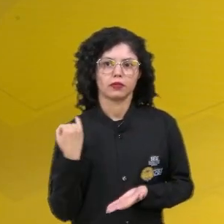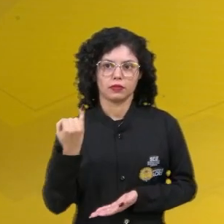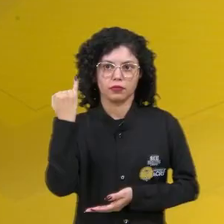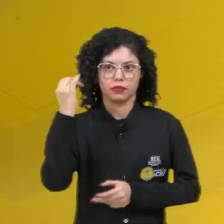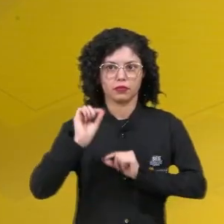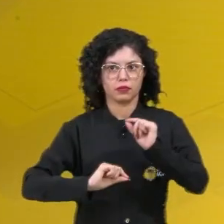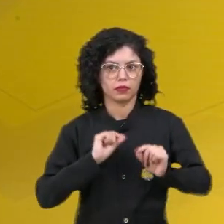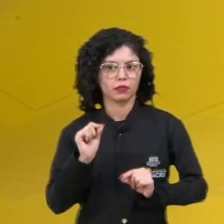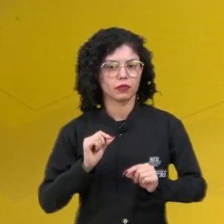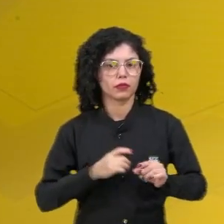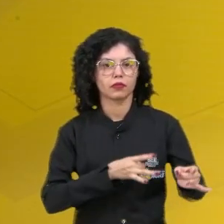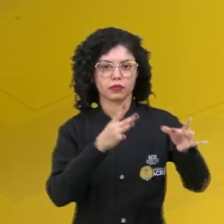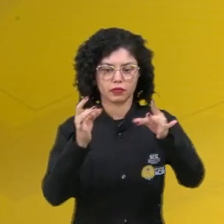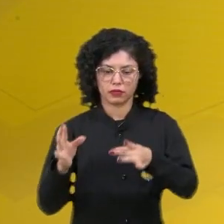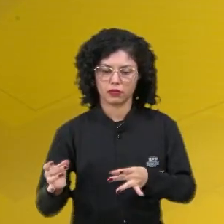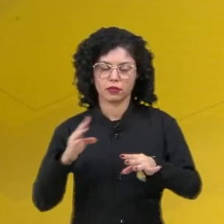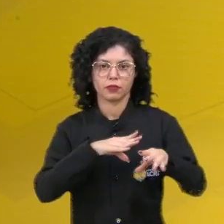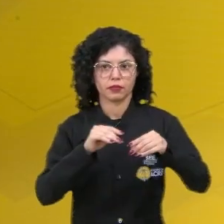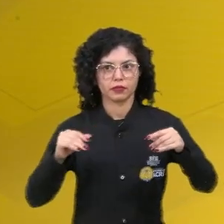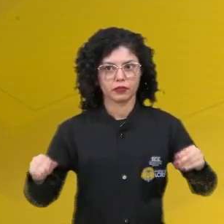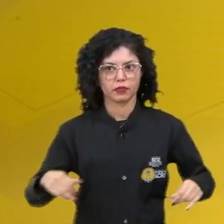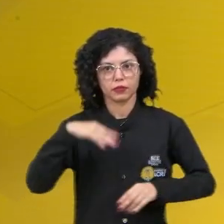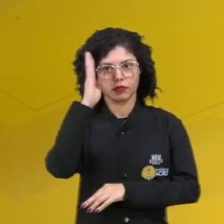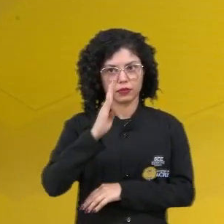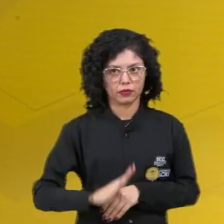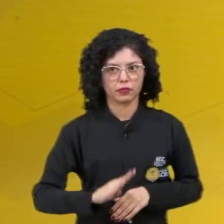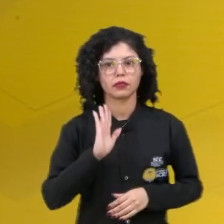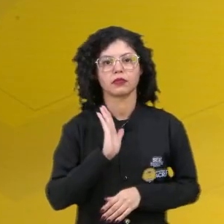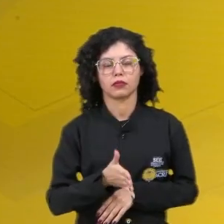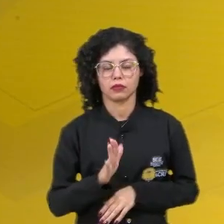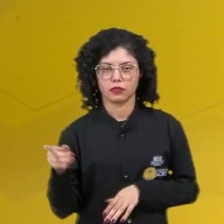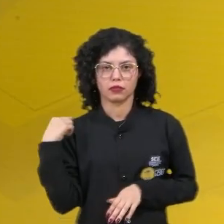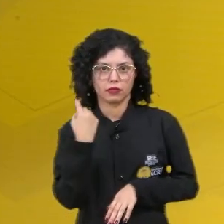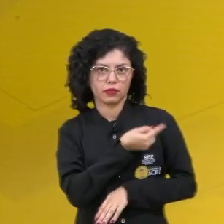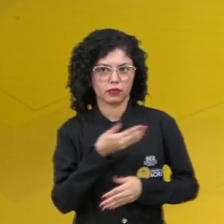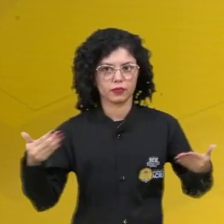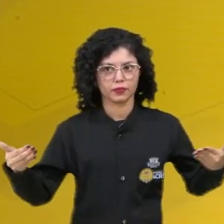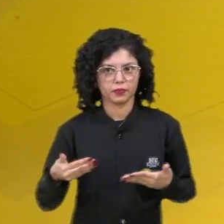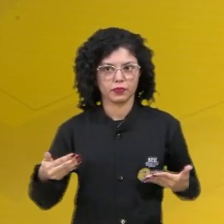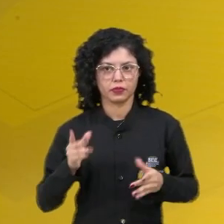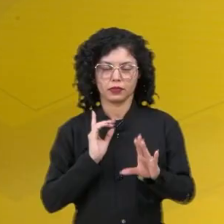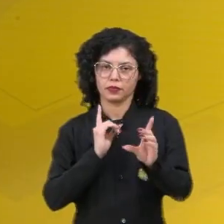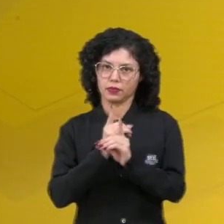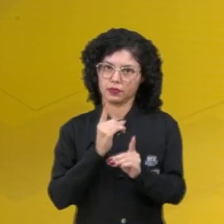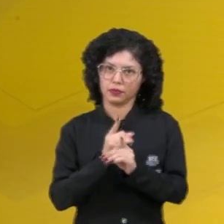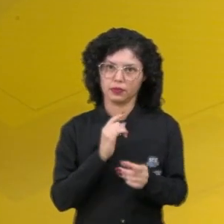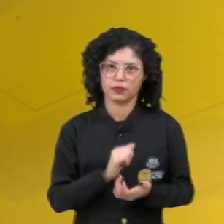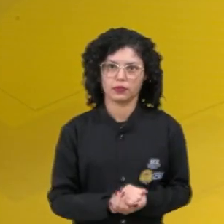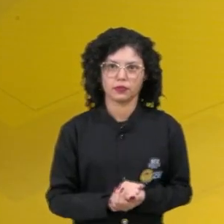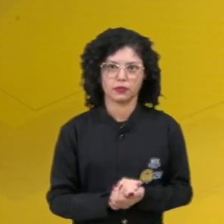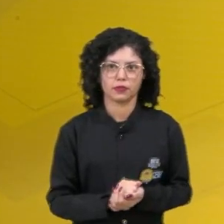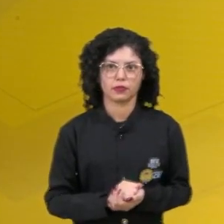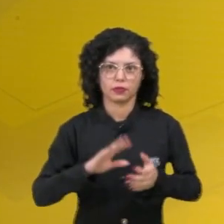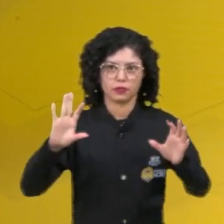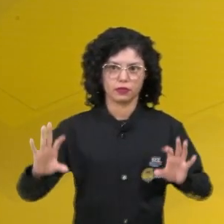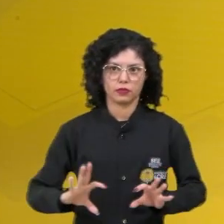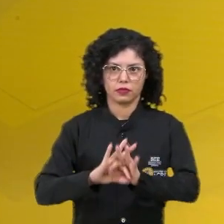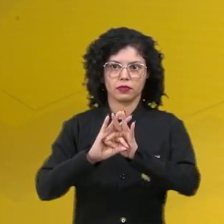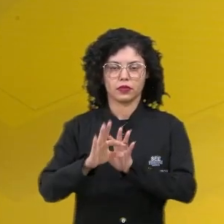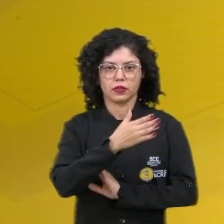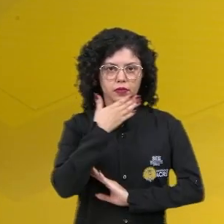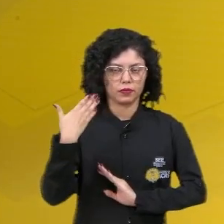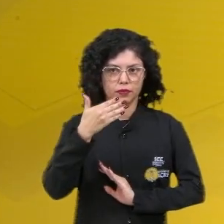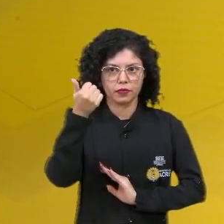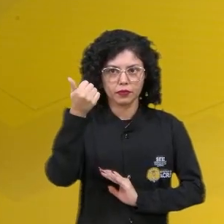principalmente de mercadoria no território brasileiro, já que hoje o território brasileiro se encontra aí com a integração